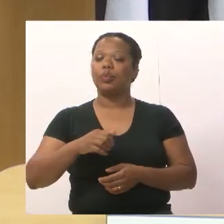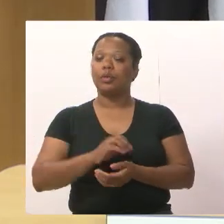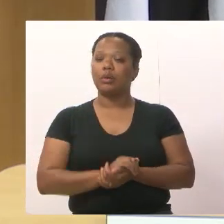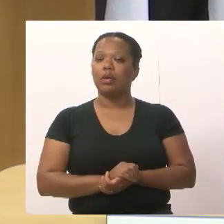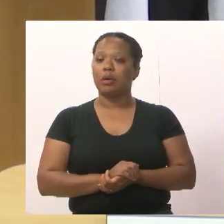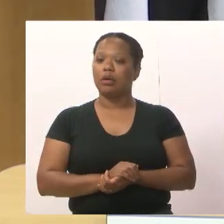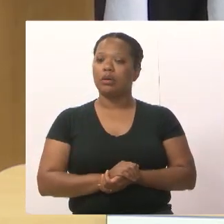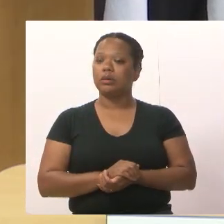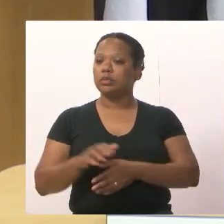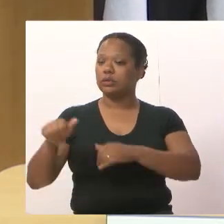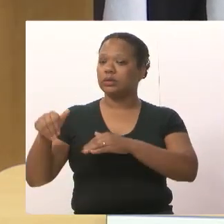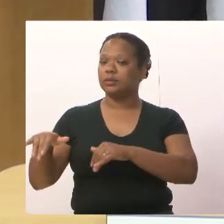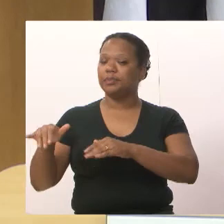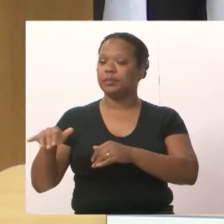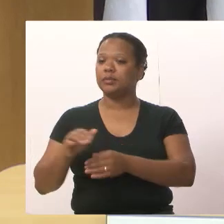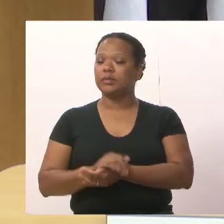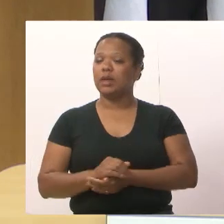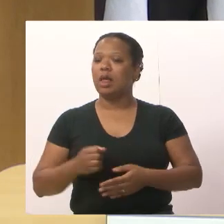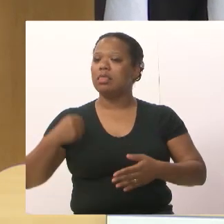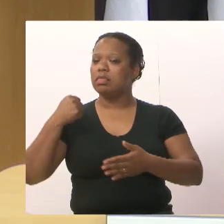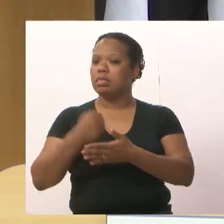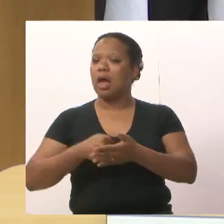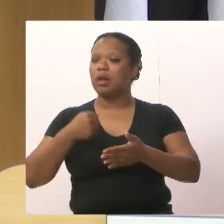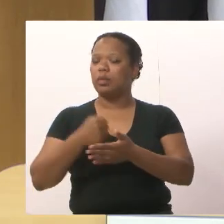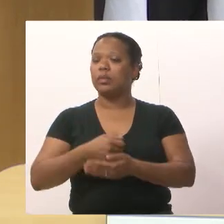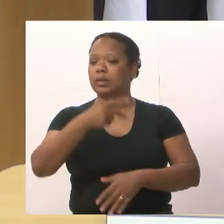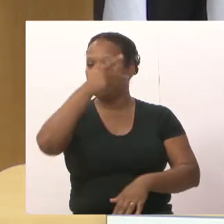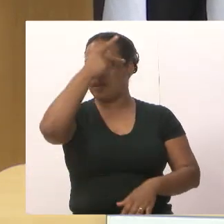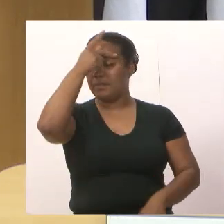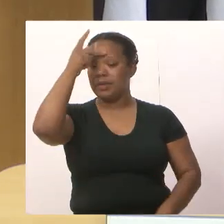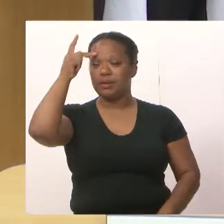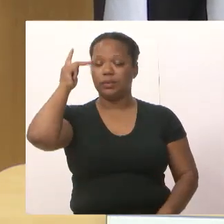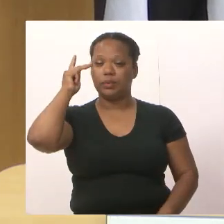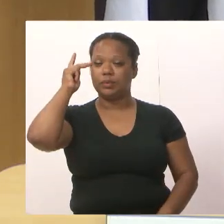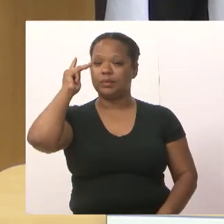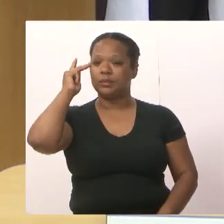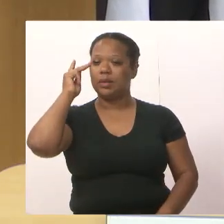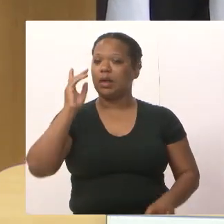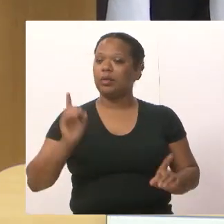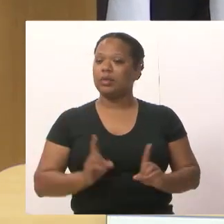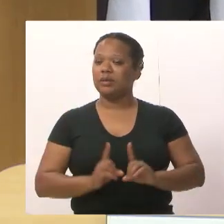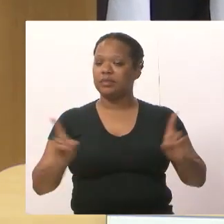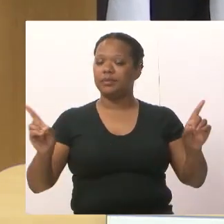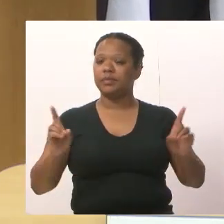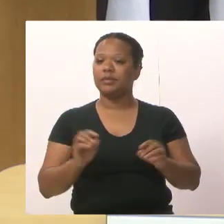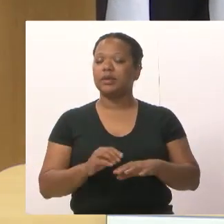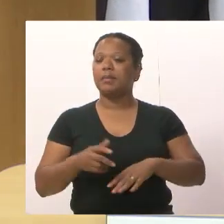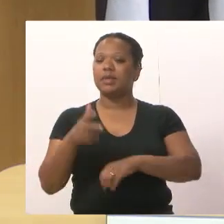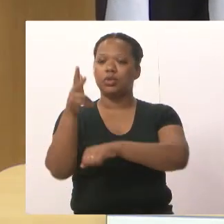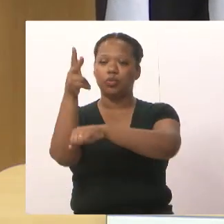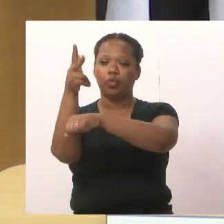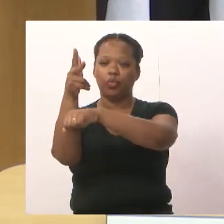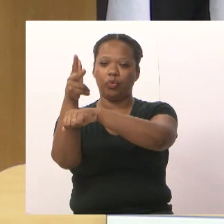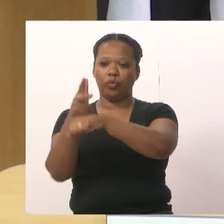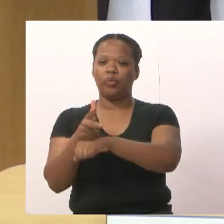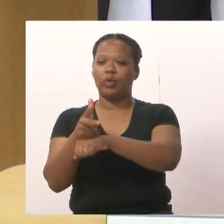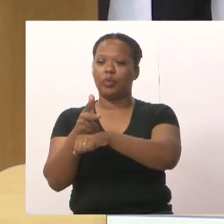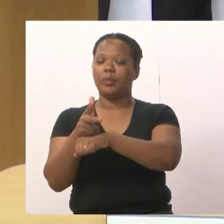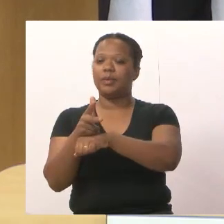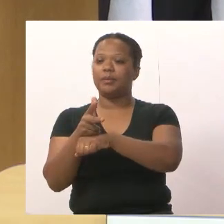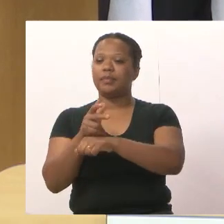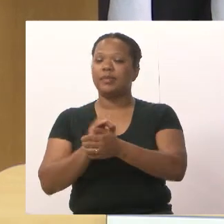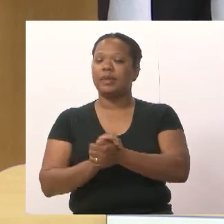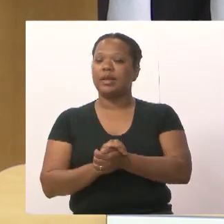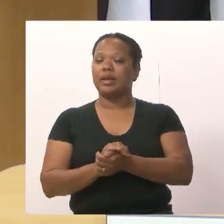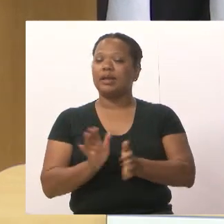com Deficiência, nós estaremos passando um filme na Sala Mário Lago, que é o Extraordinário, e estaremos fazendo